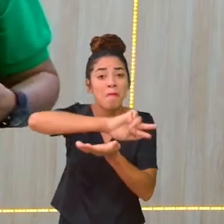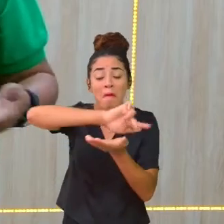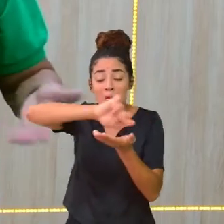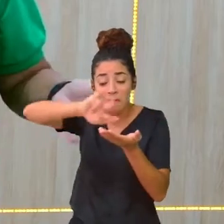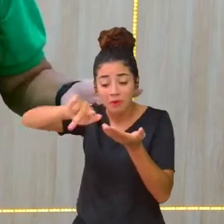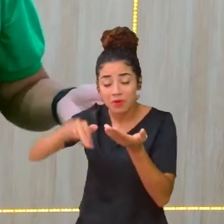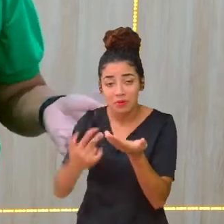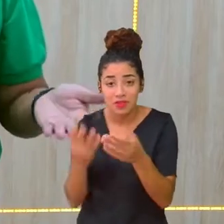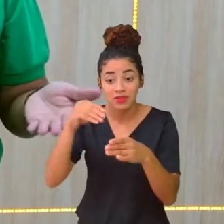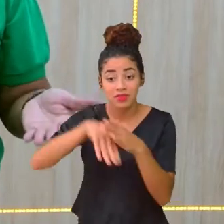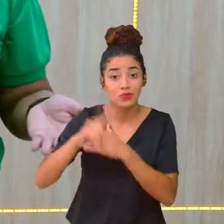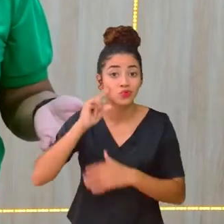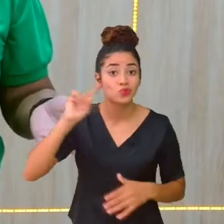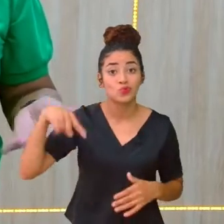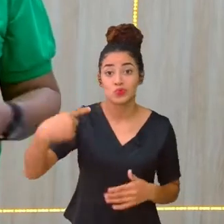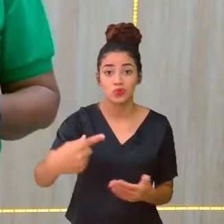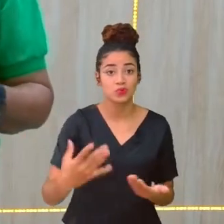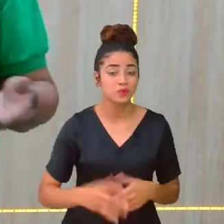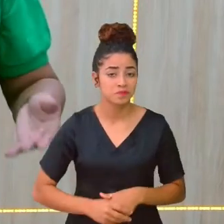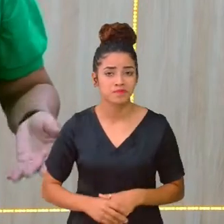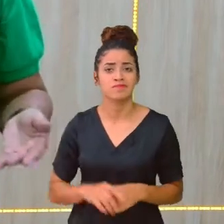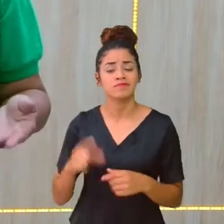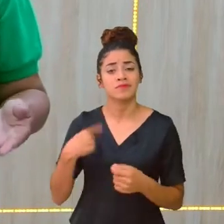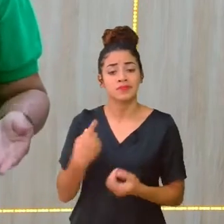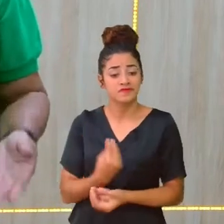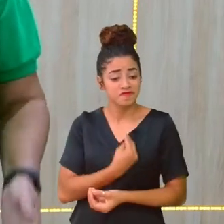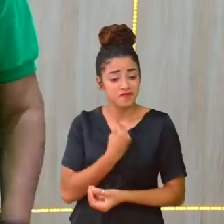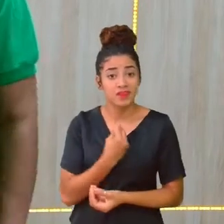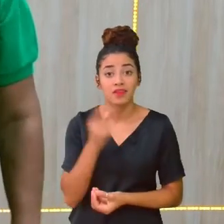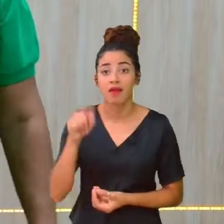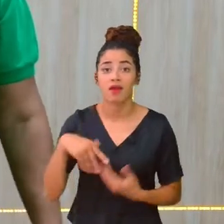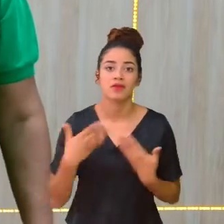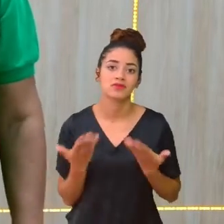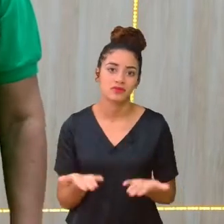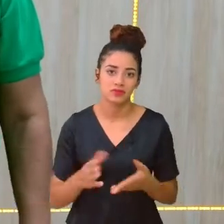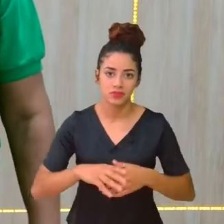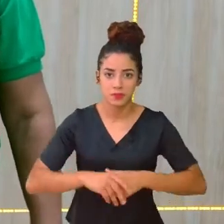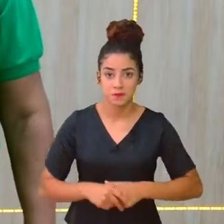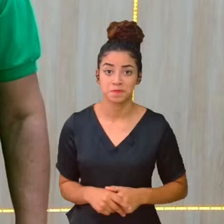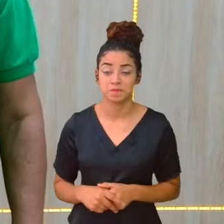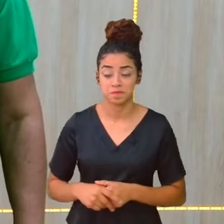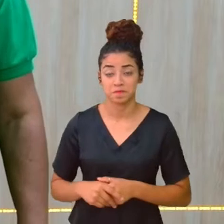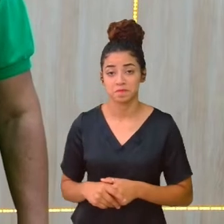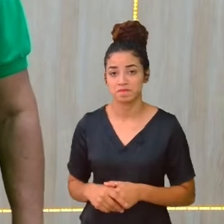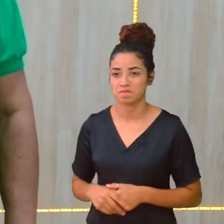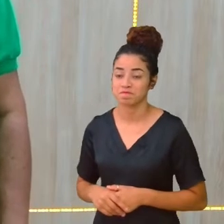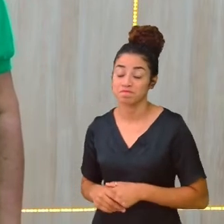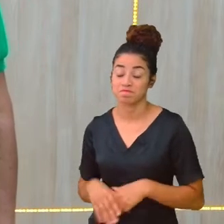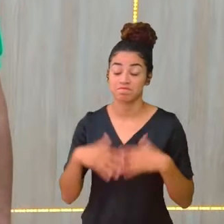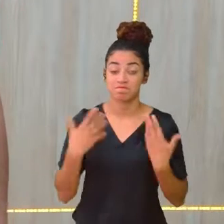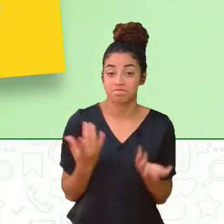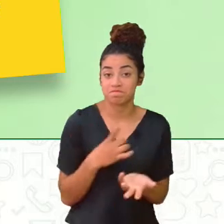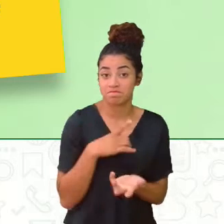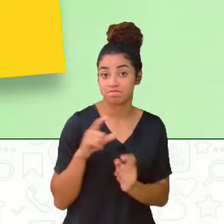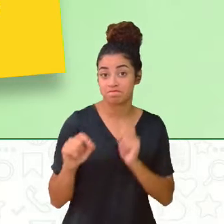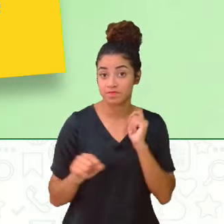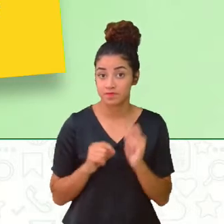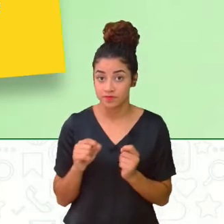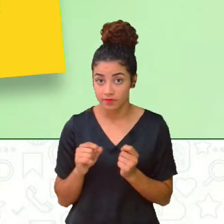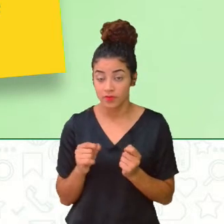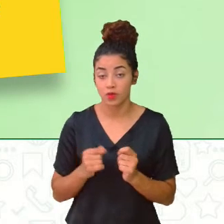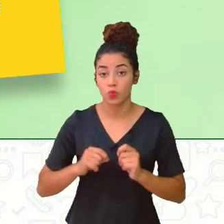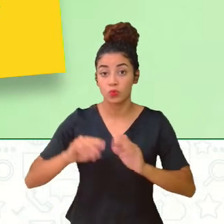no nosso dia a dia, não é? A gente convive com isso, tá? Então, vamos lá. Aí eu tenho esse